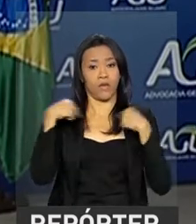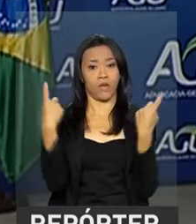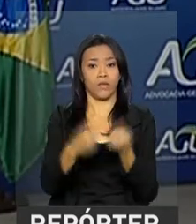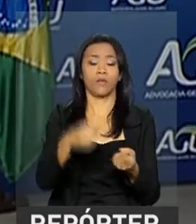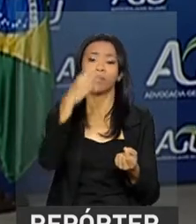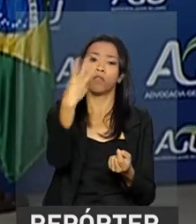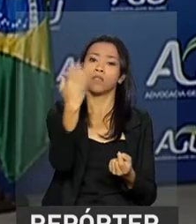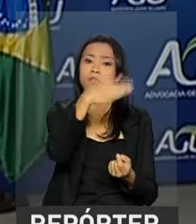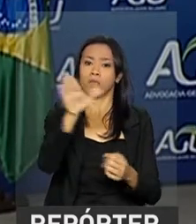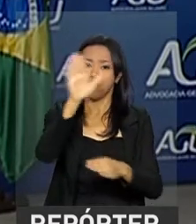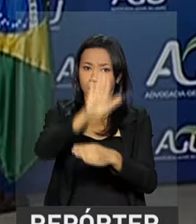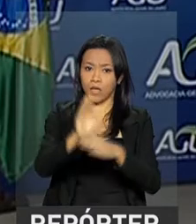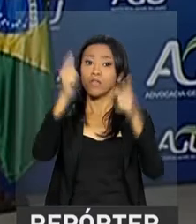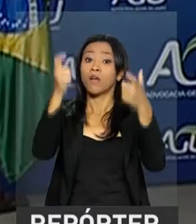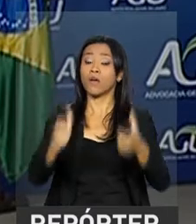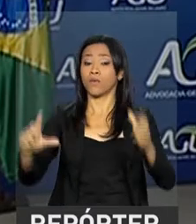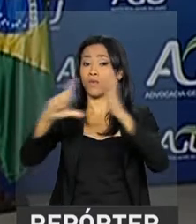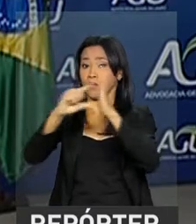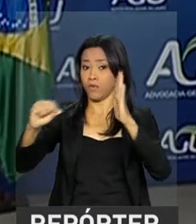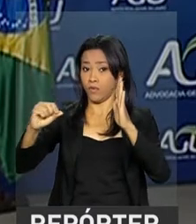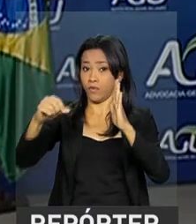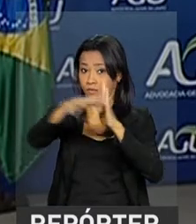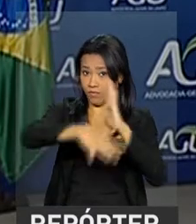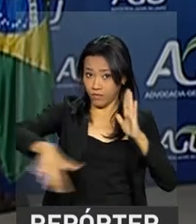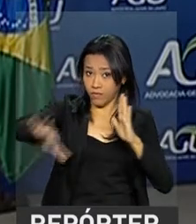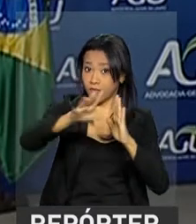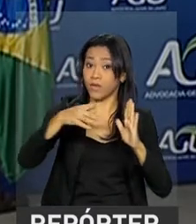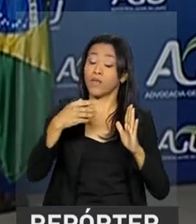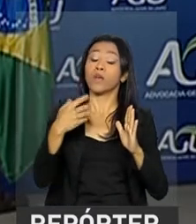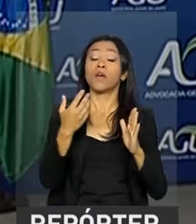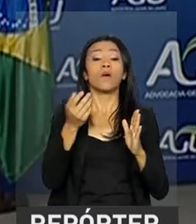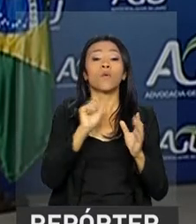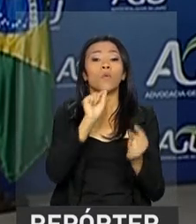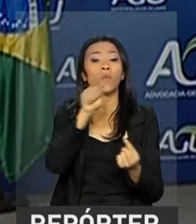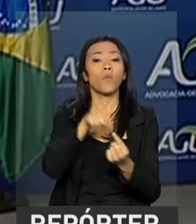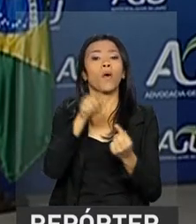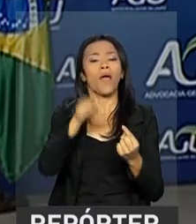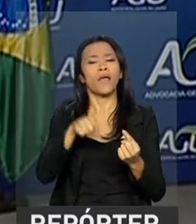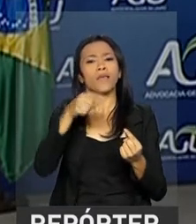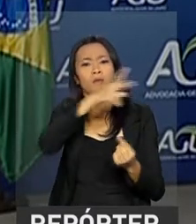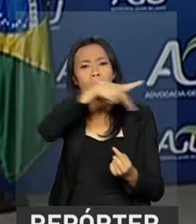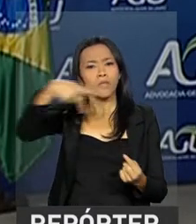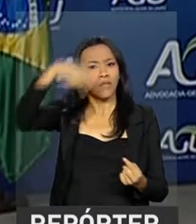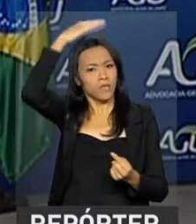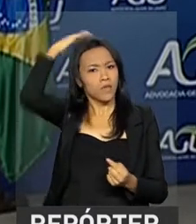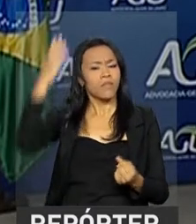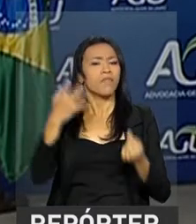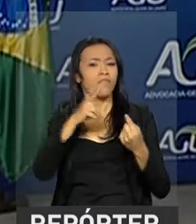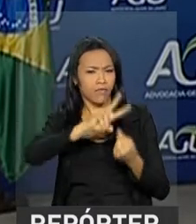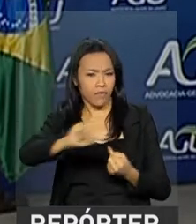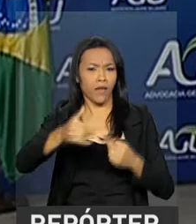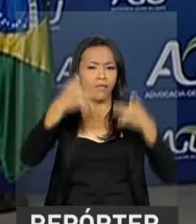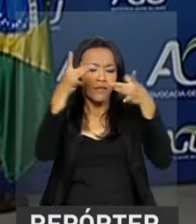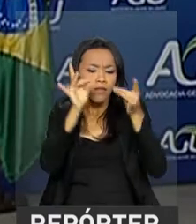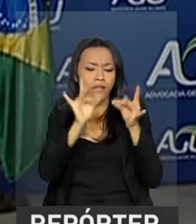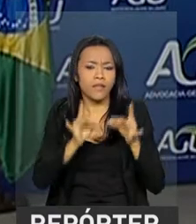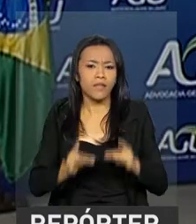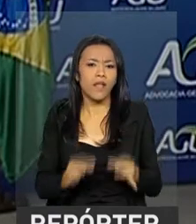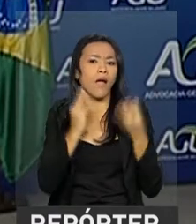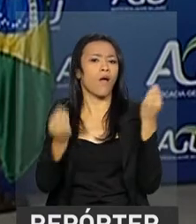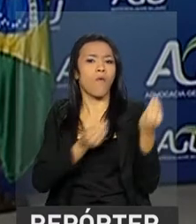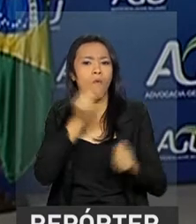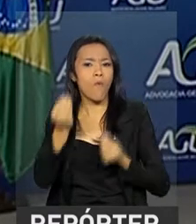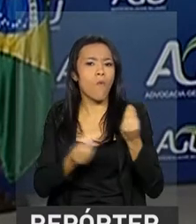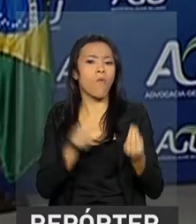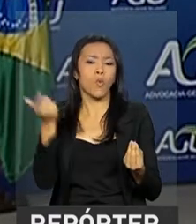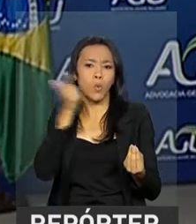Palácio do Planalto. A expectativa é que o presidente detalhe como será feito o repasse dos lucros obtidos pelo Fundo